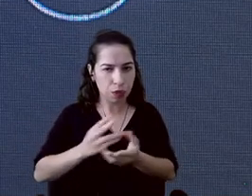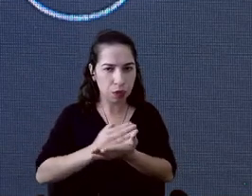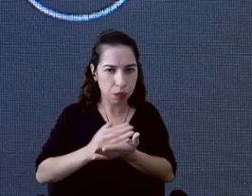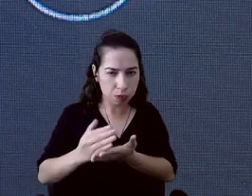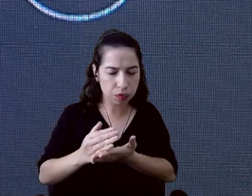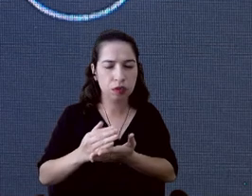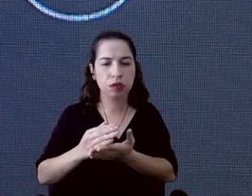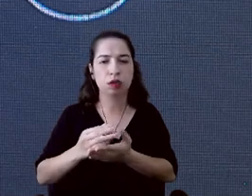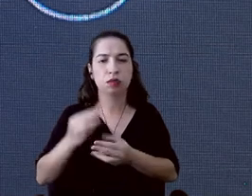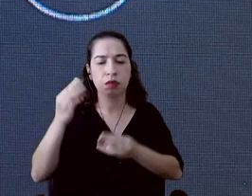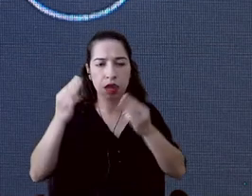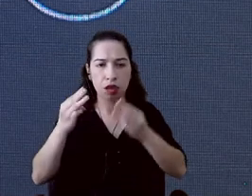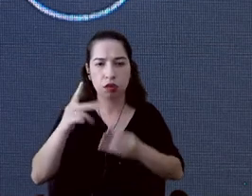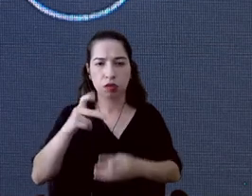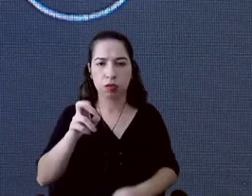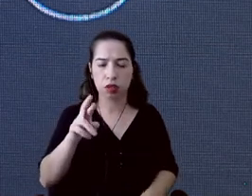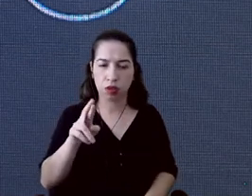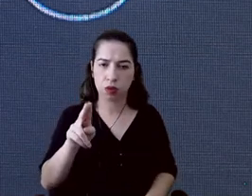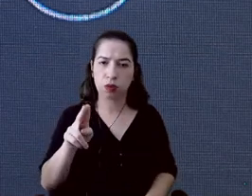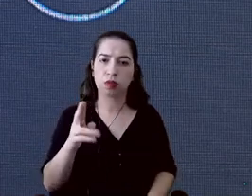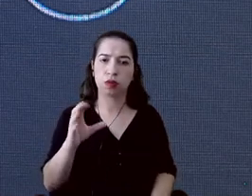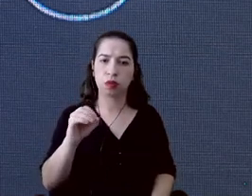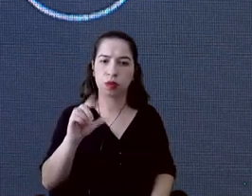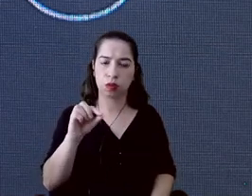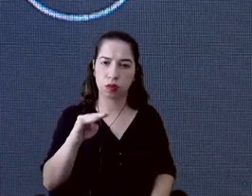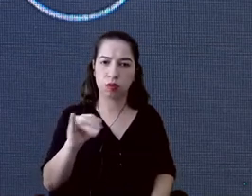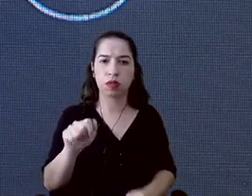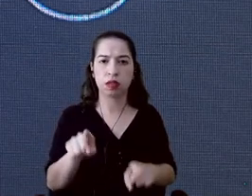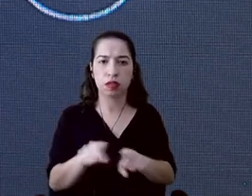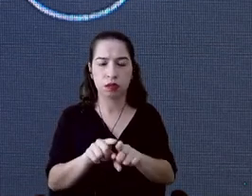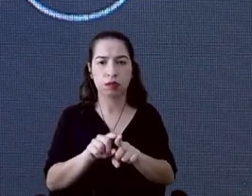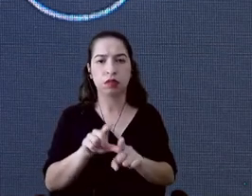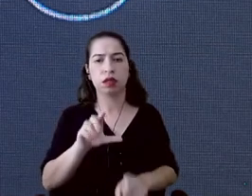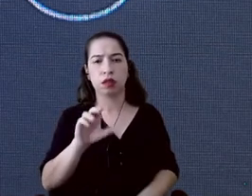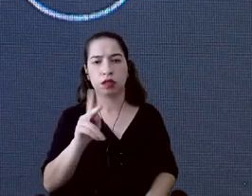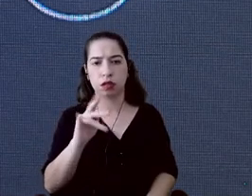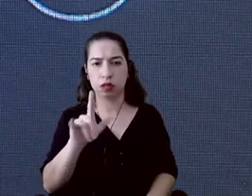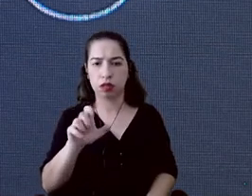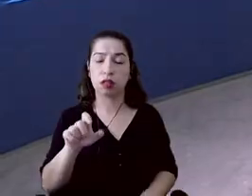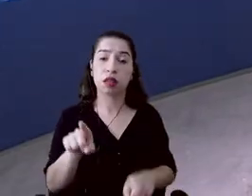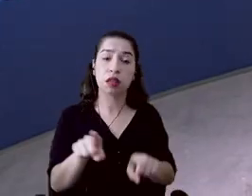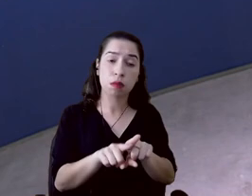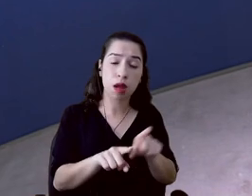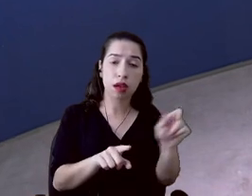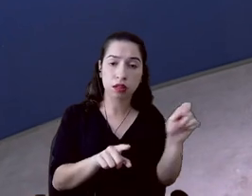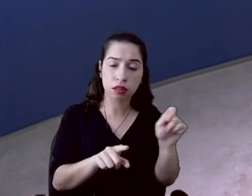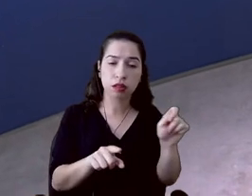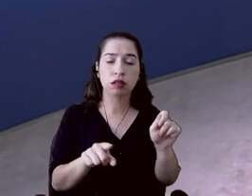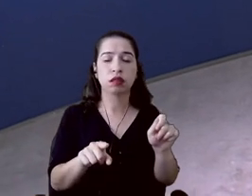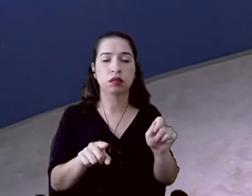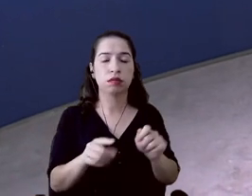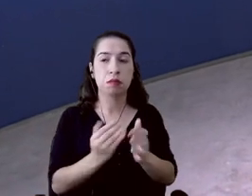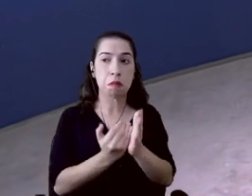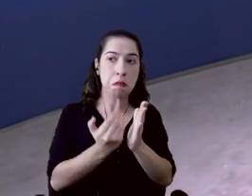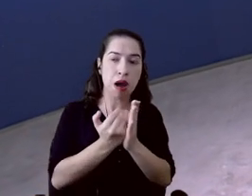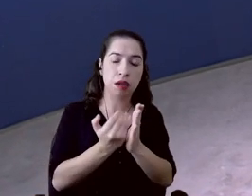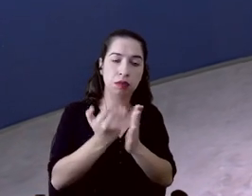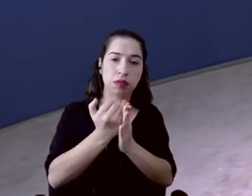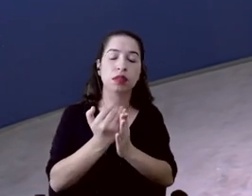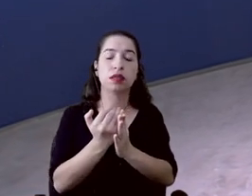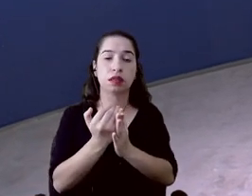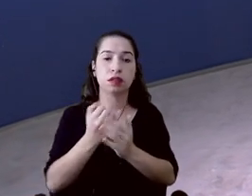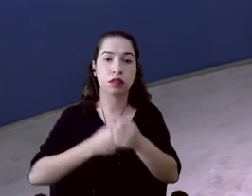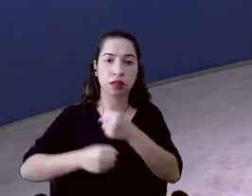Colômbia e Chile depois agregamos Argentina fomos adicionando então a gente terminou 2021